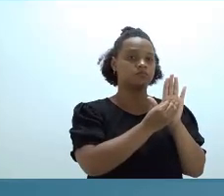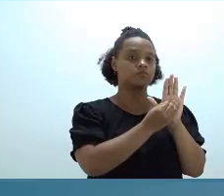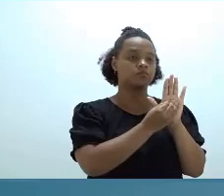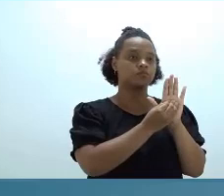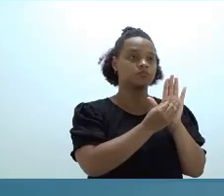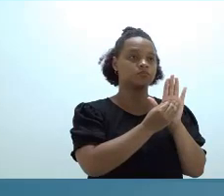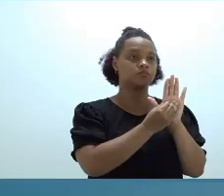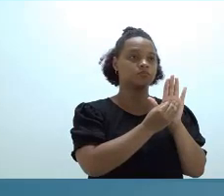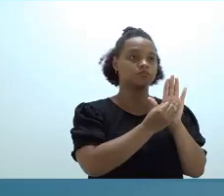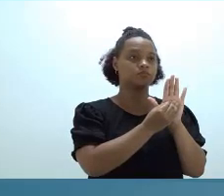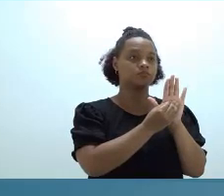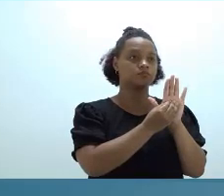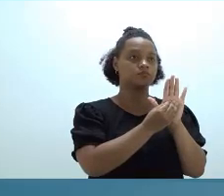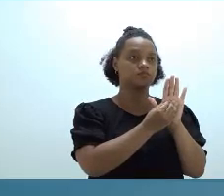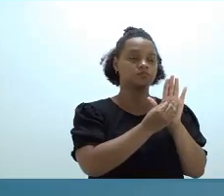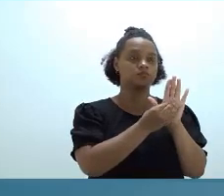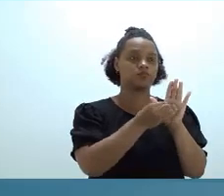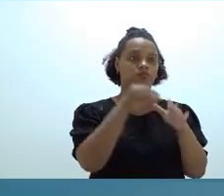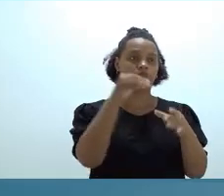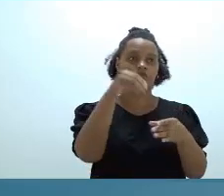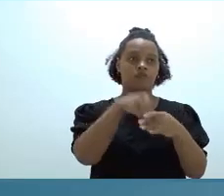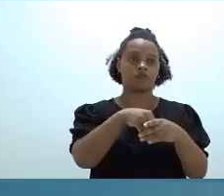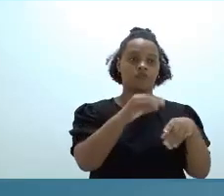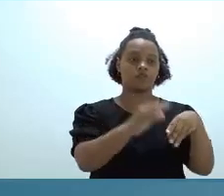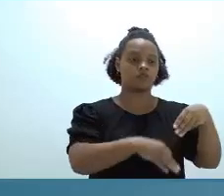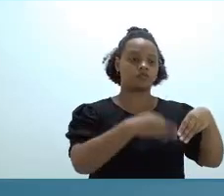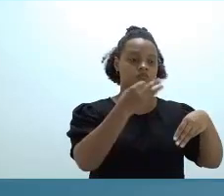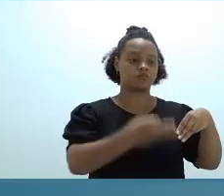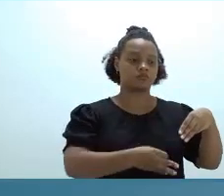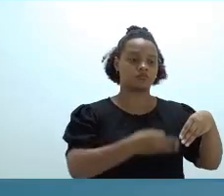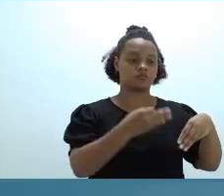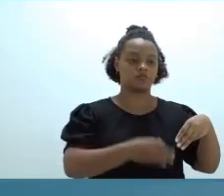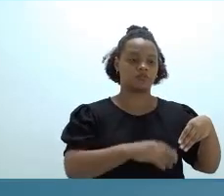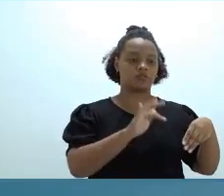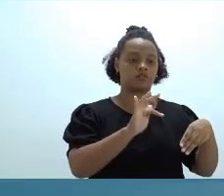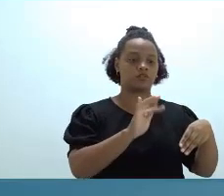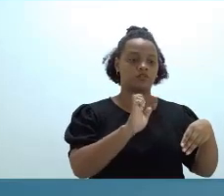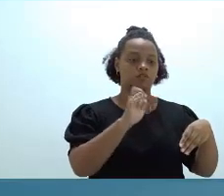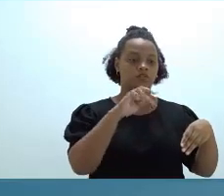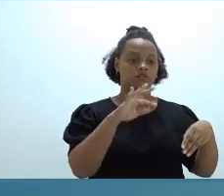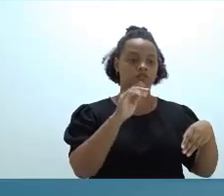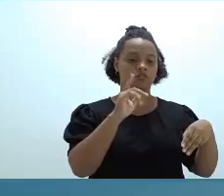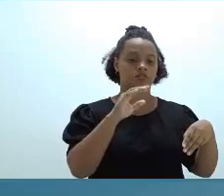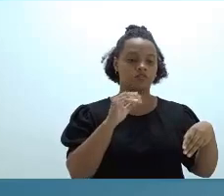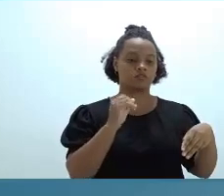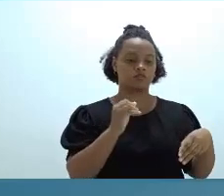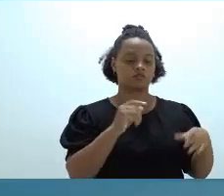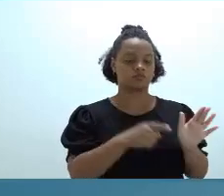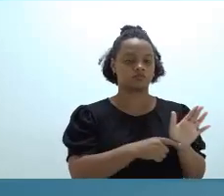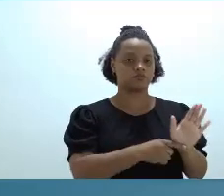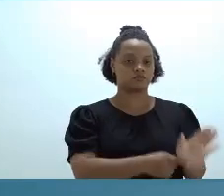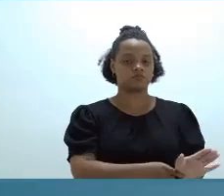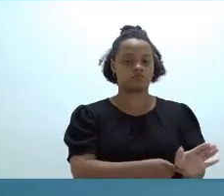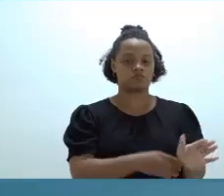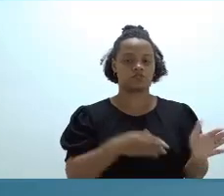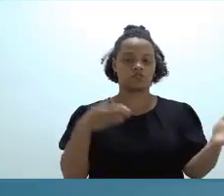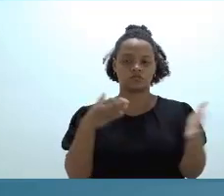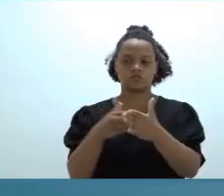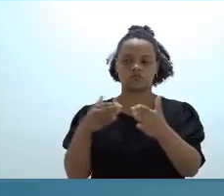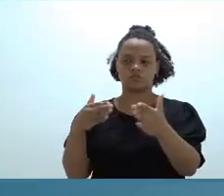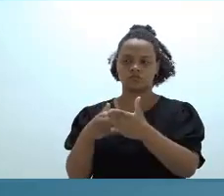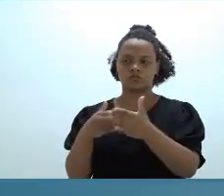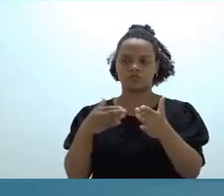por intermédio do voto proferido pelo ministro Alves Fernandes, houve a delimitação dos